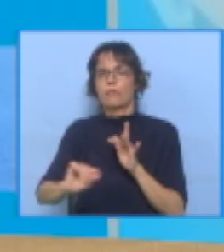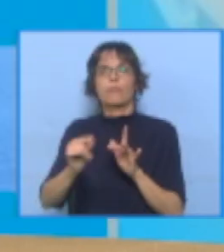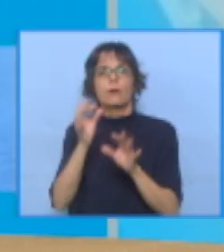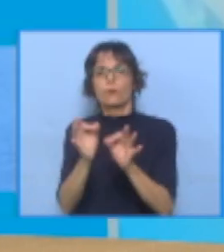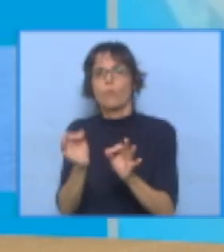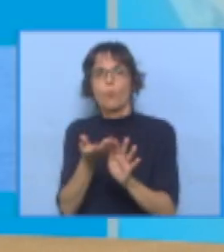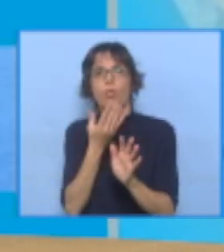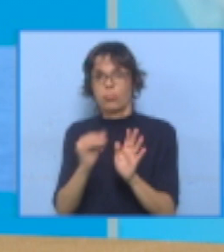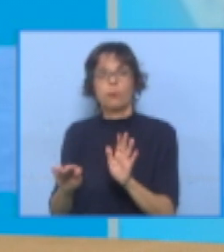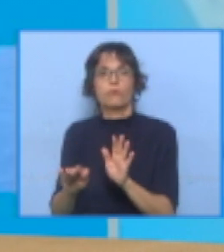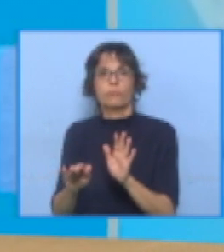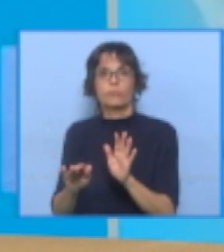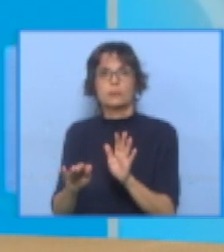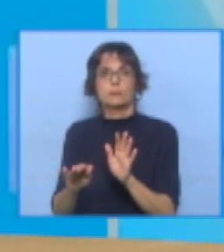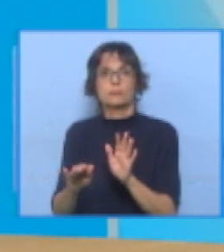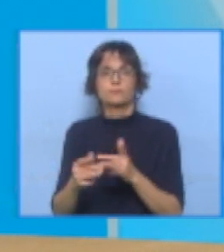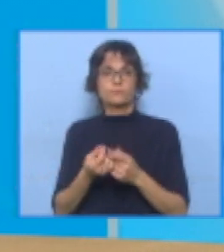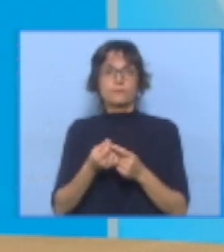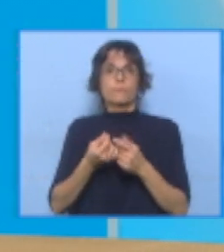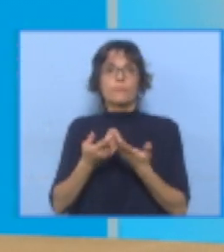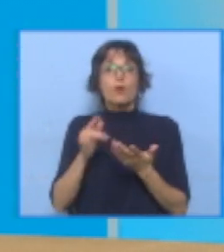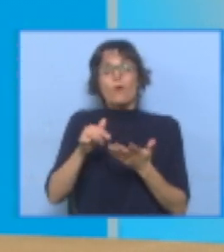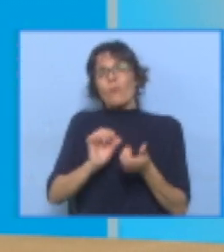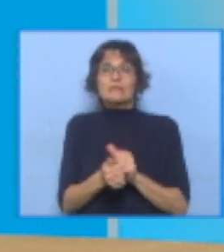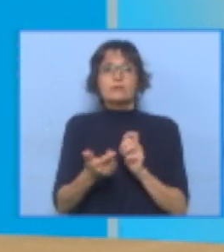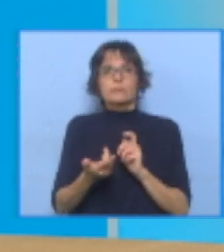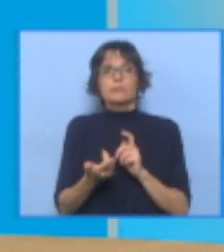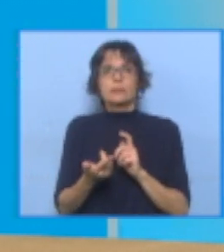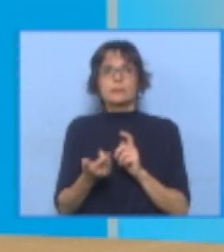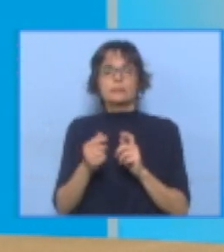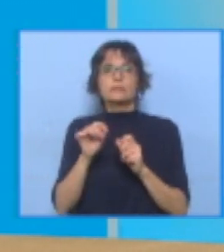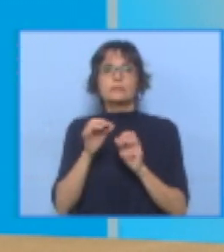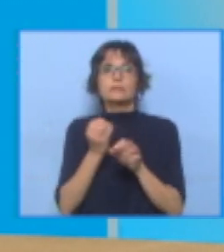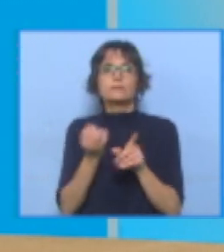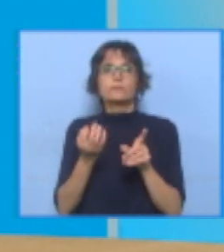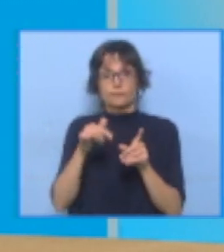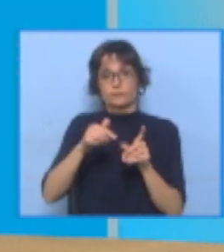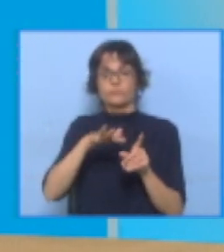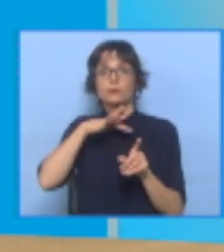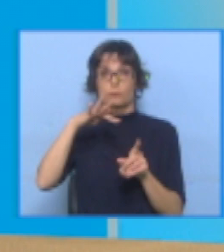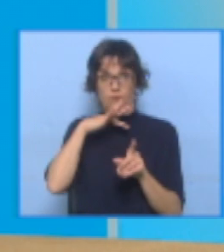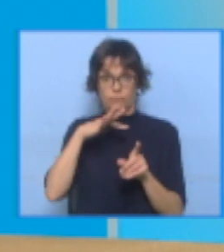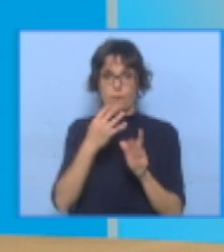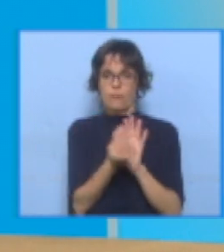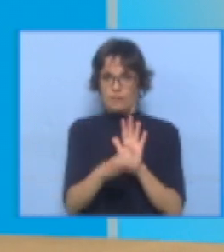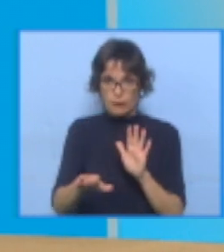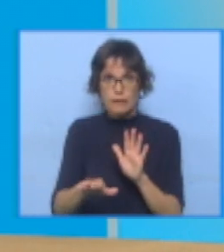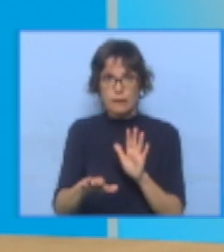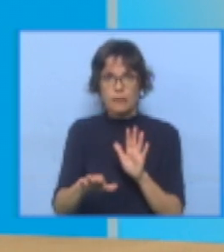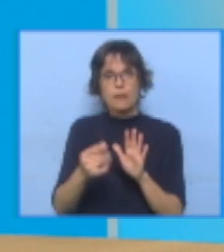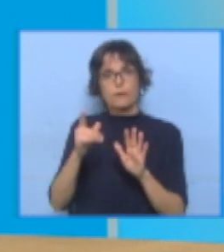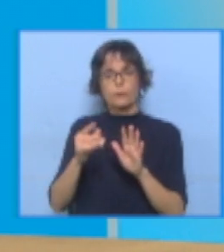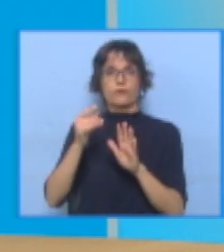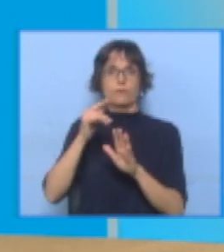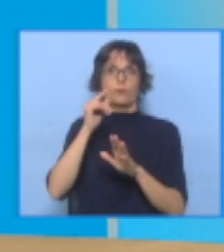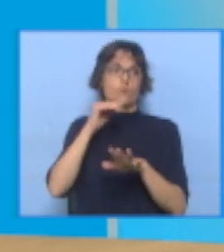mesmo tempo, não é? São 2 por cada lado, em princípio, e, portanto, passa logo a ser uma família de 4 ascendentes,